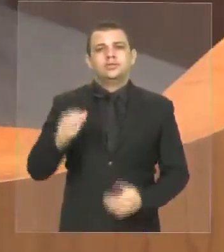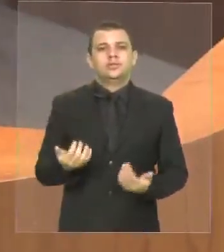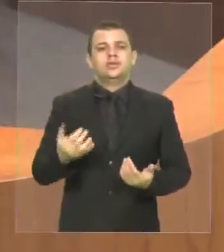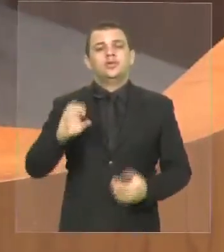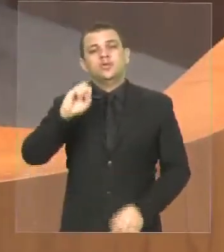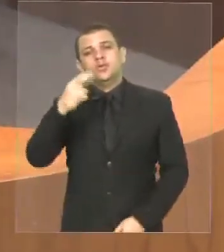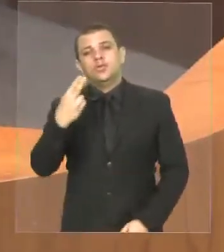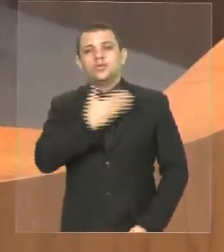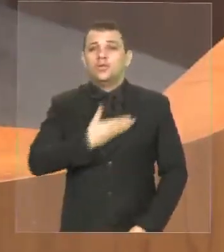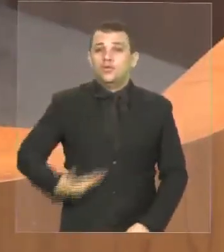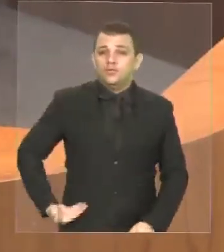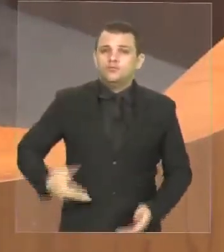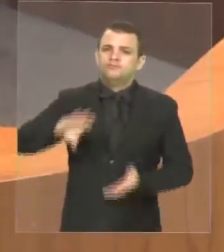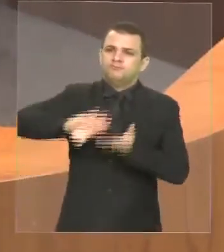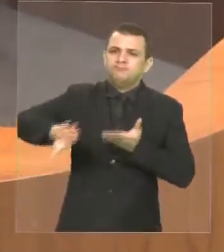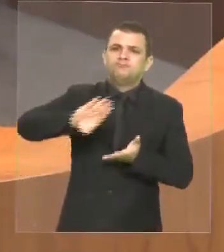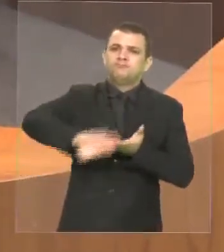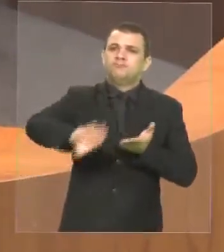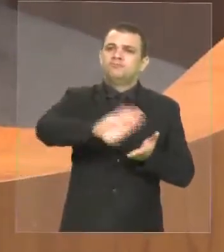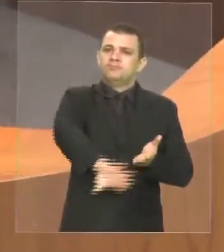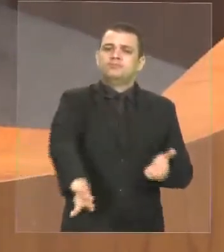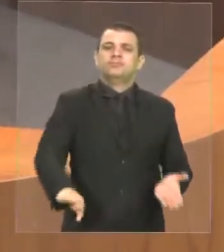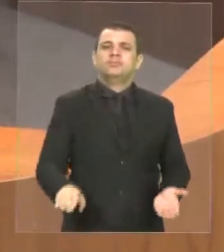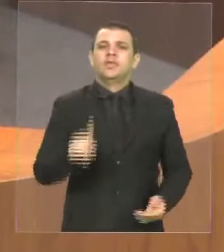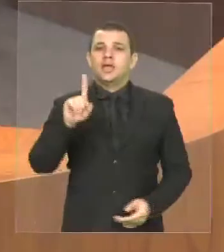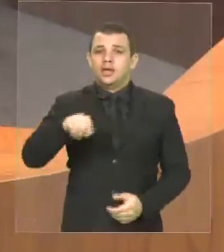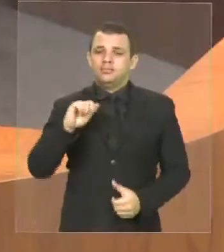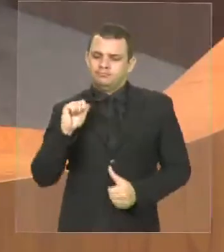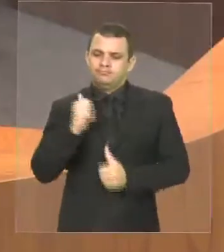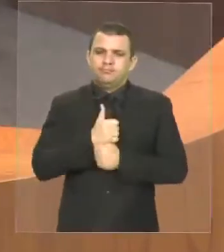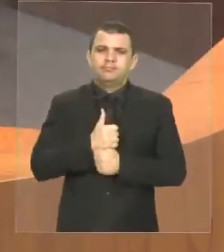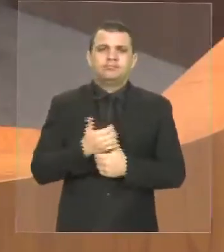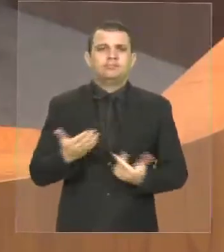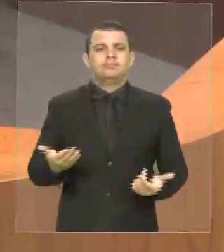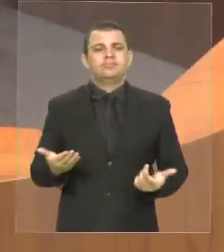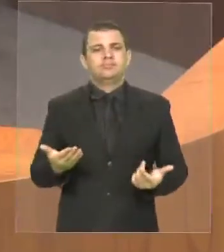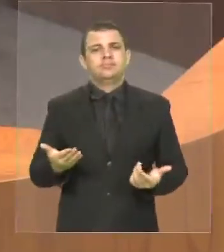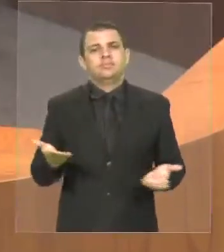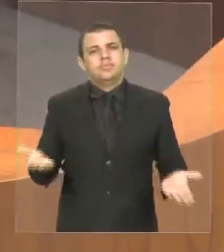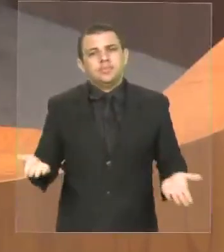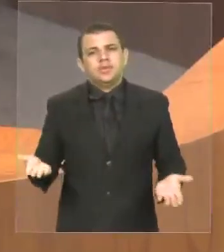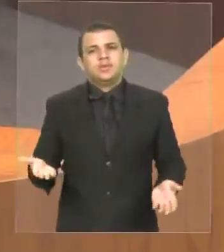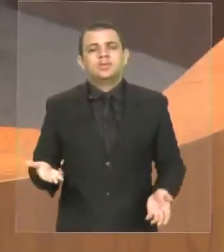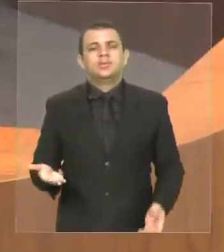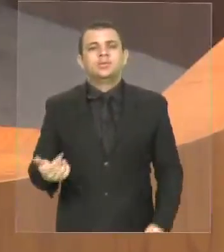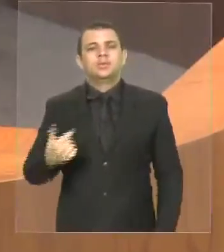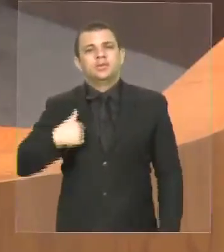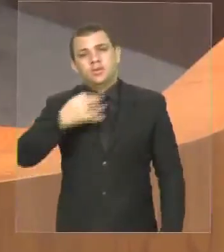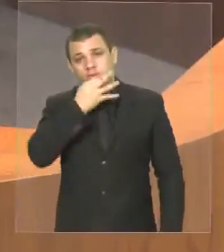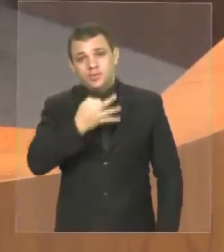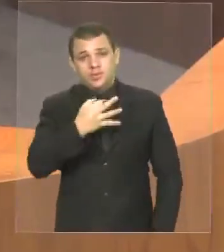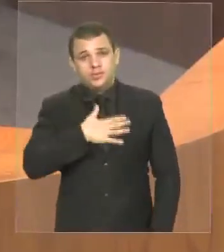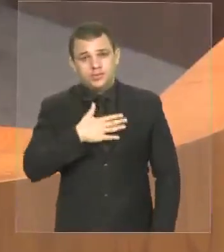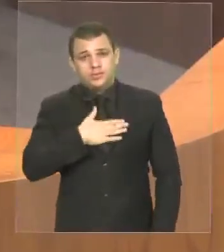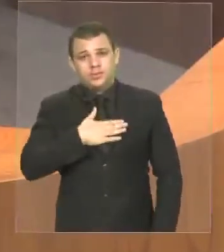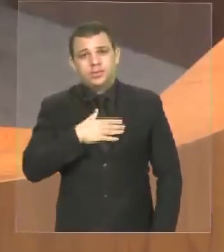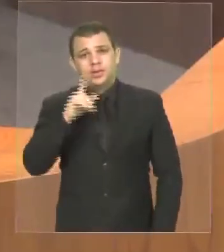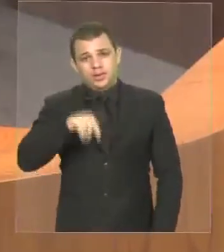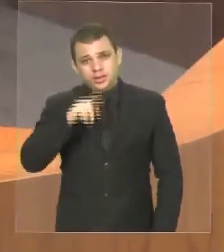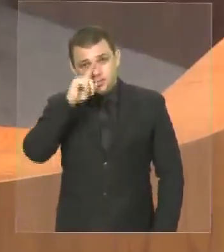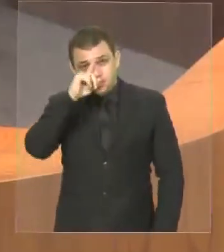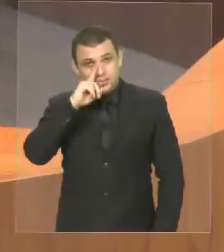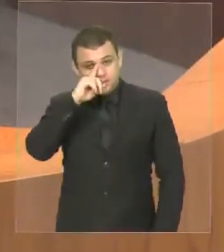governadores, então está se falando do cargo. Então é muito, eu acho, muito